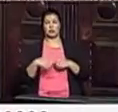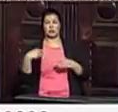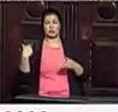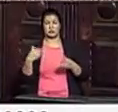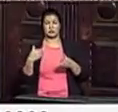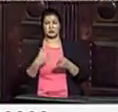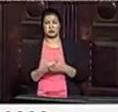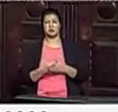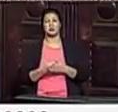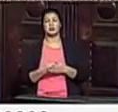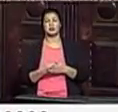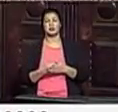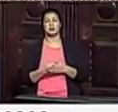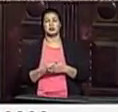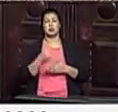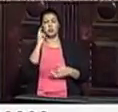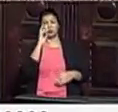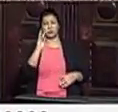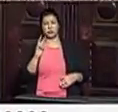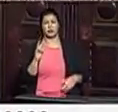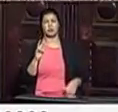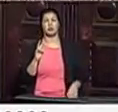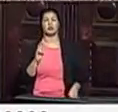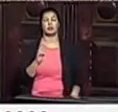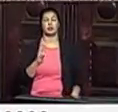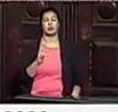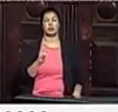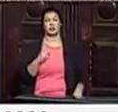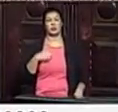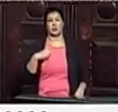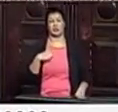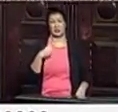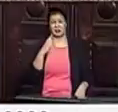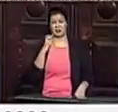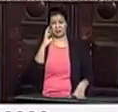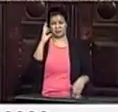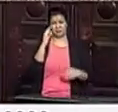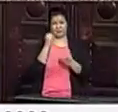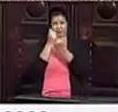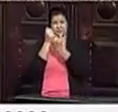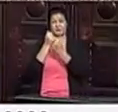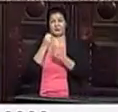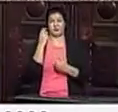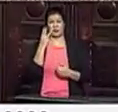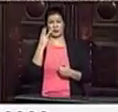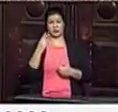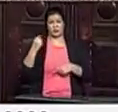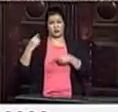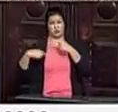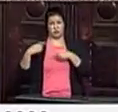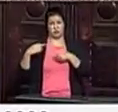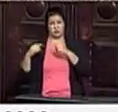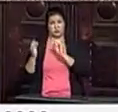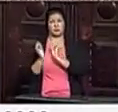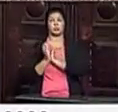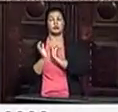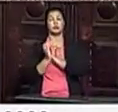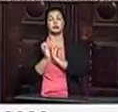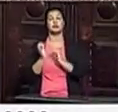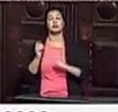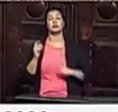da grande mídia, representantes de grandes partidos políticos, querendo reverter a situação e defender o